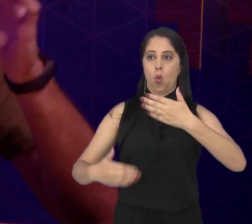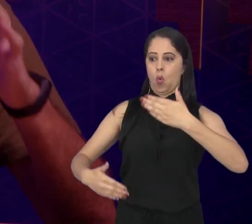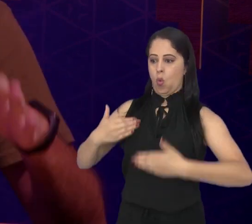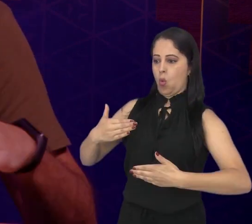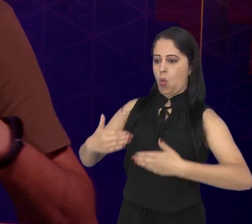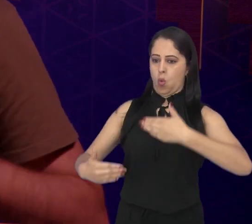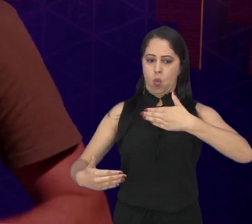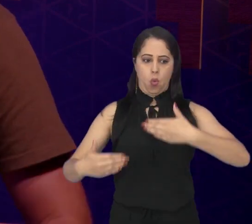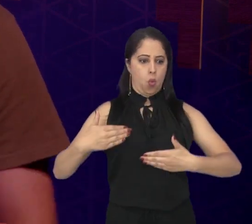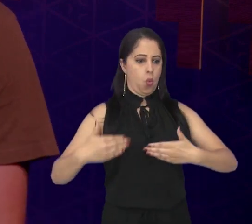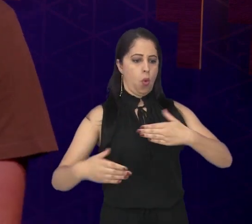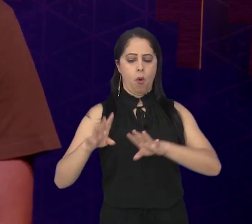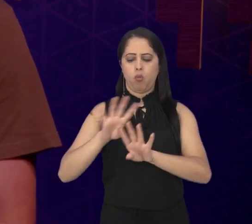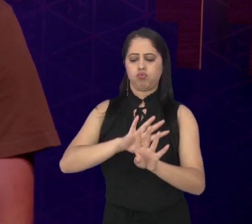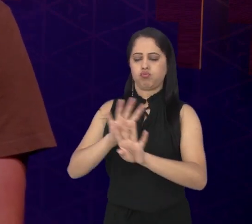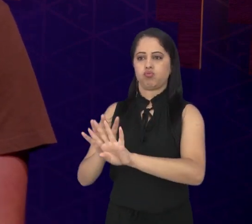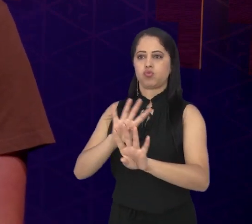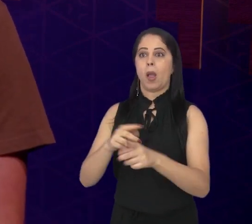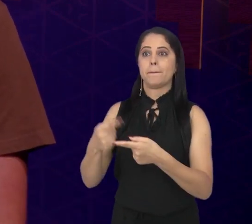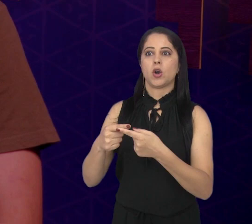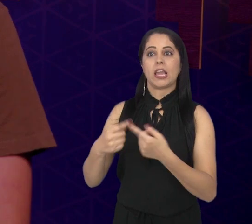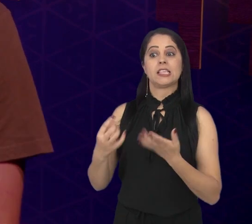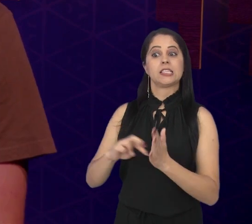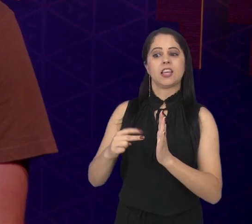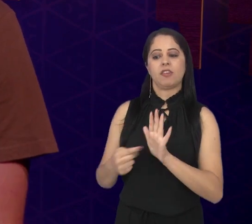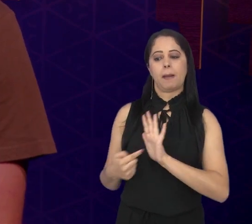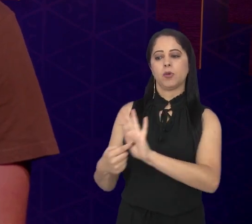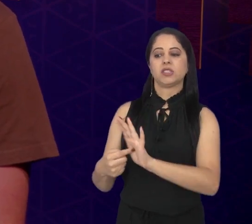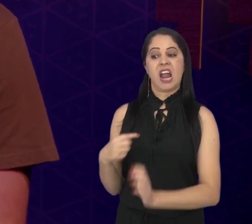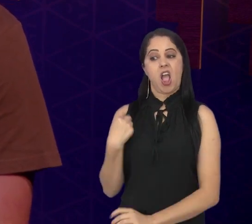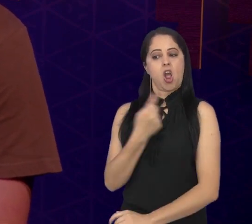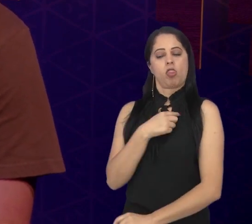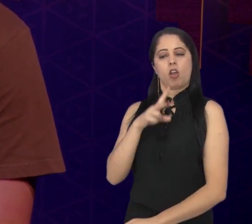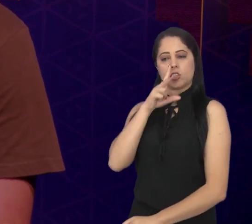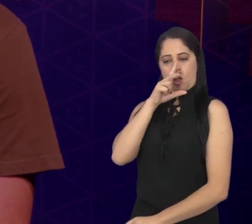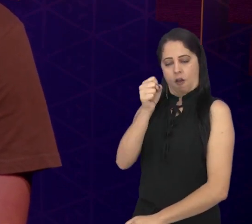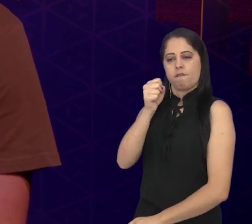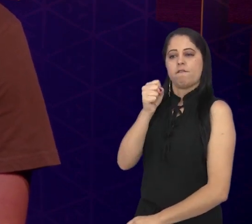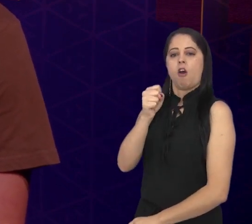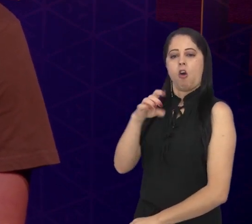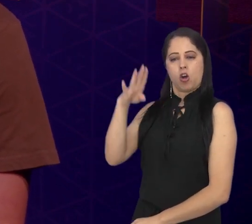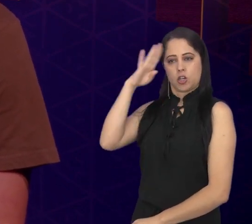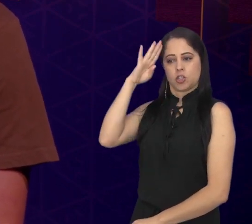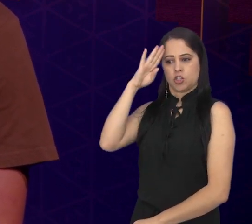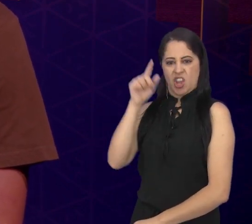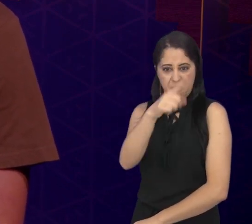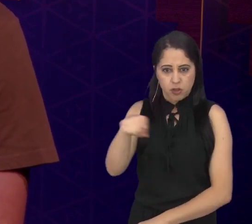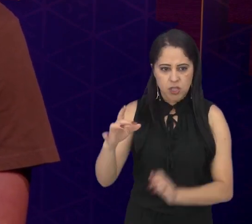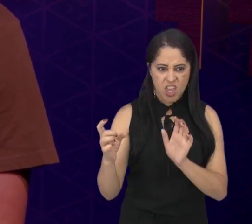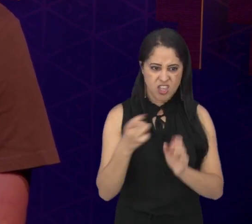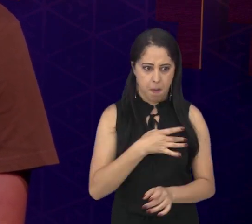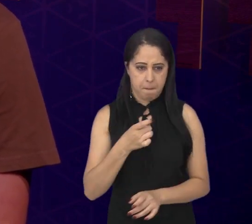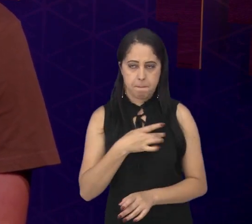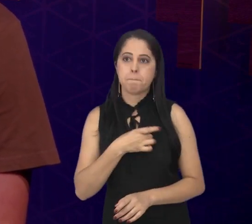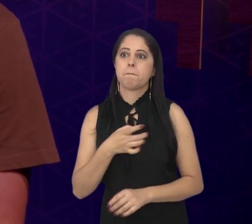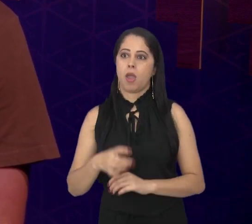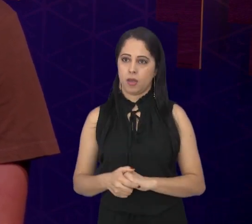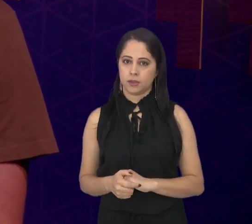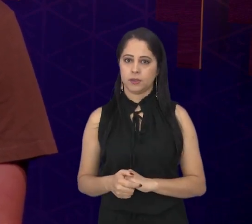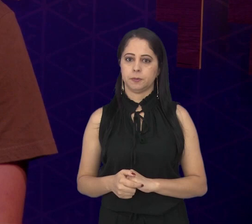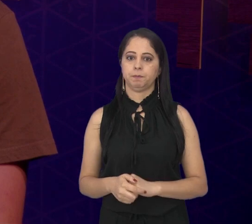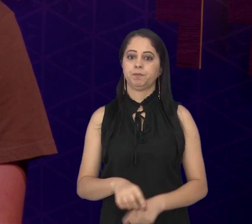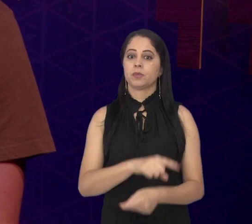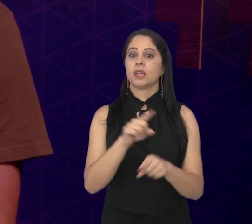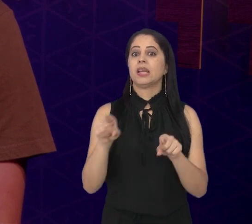os robozão deles, para eles mostrarem essa força militar que eles têm, né, para botar medo em todo mundo.